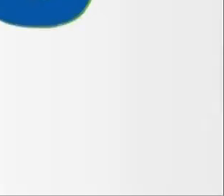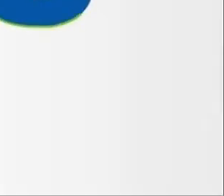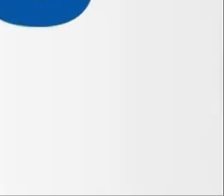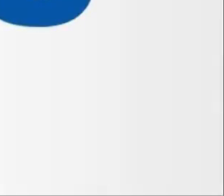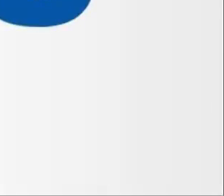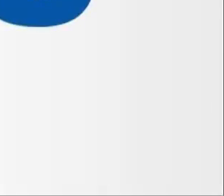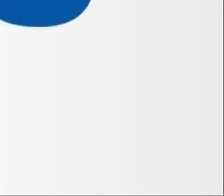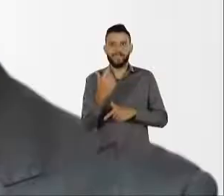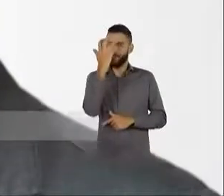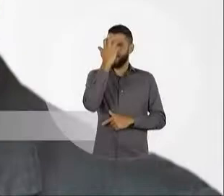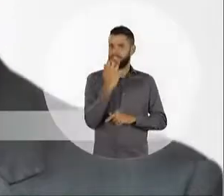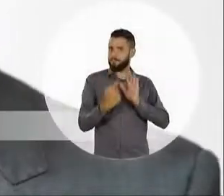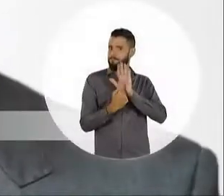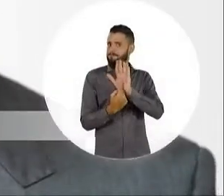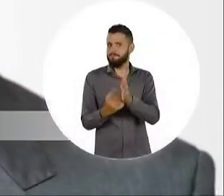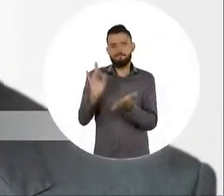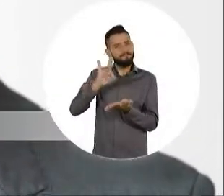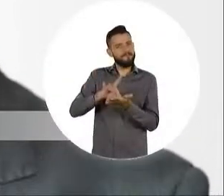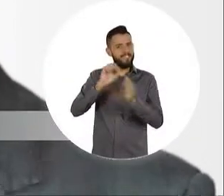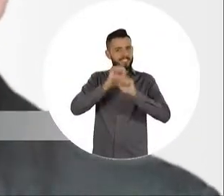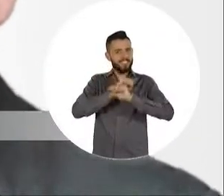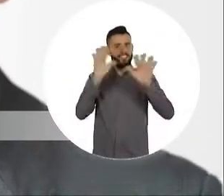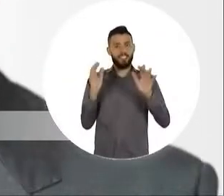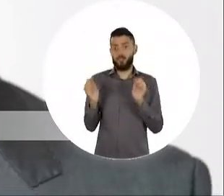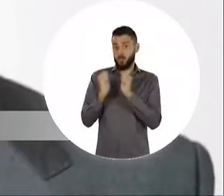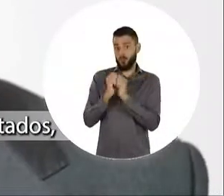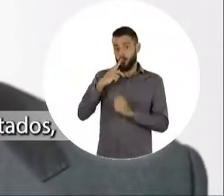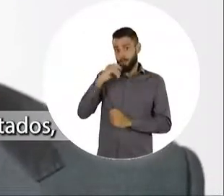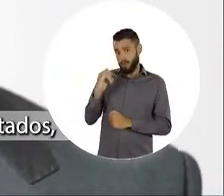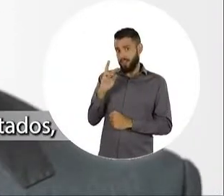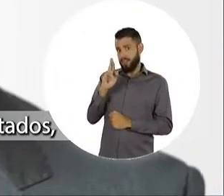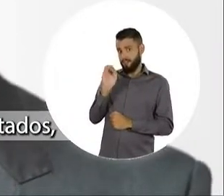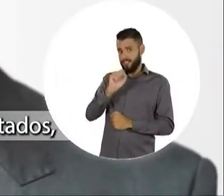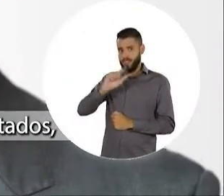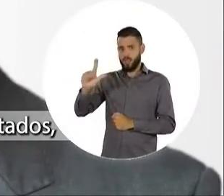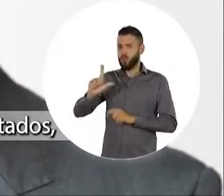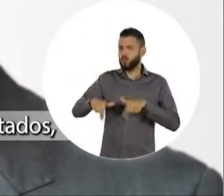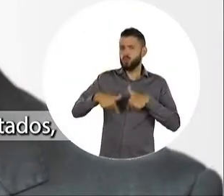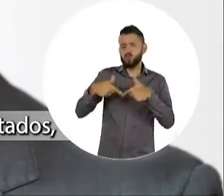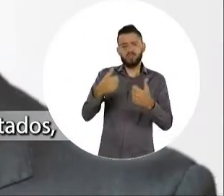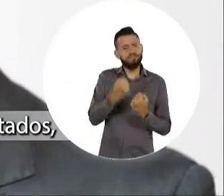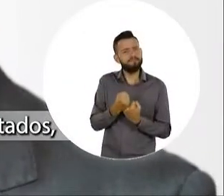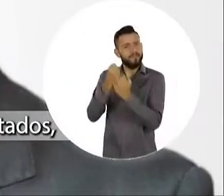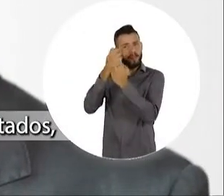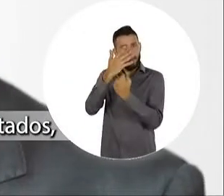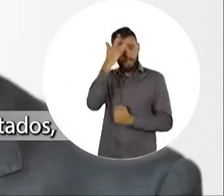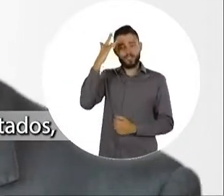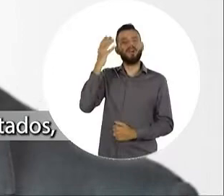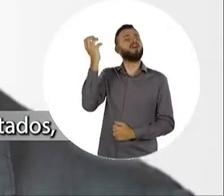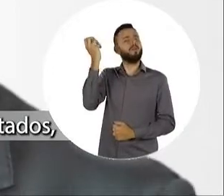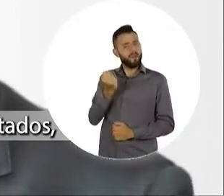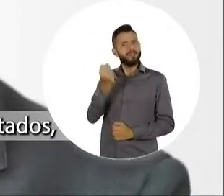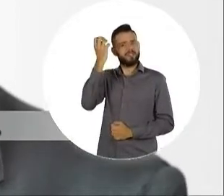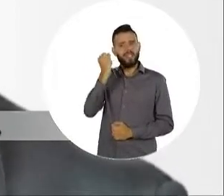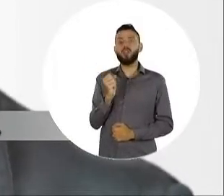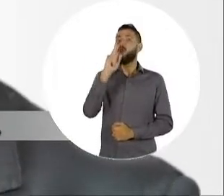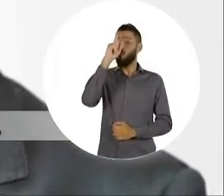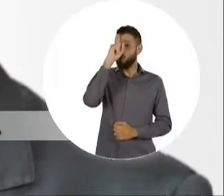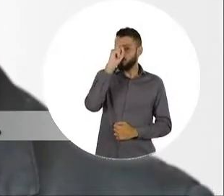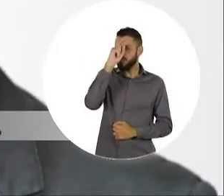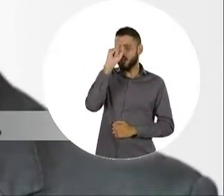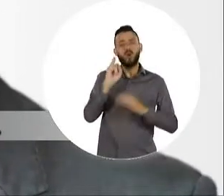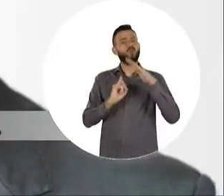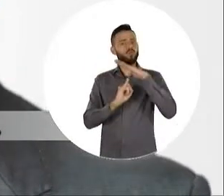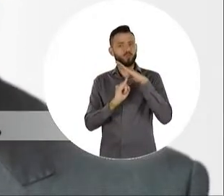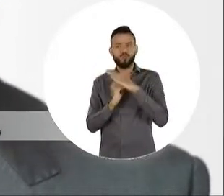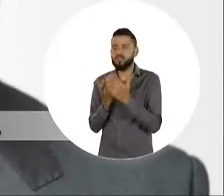PSD 55. Seriedade e transparência total. Junto com meu pai, Rafael Silva, na luta pelos aposentados,